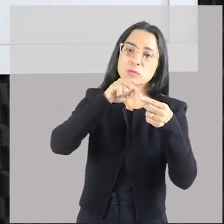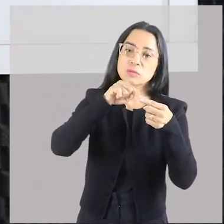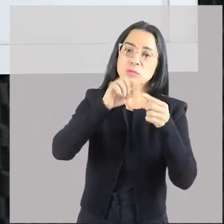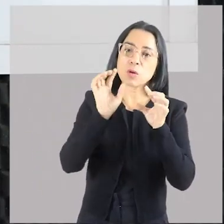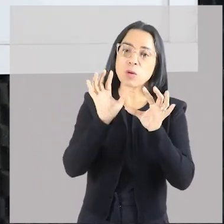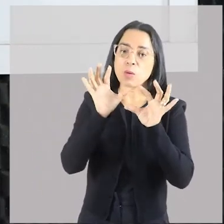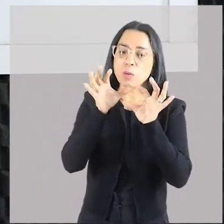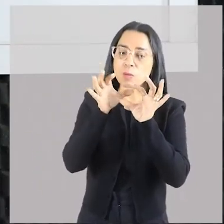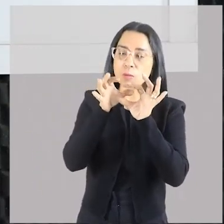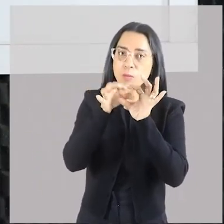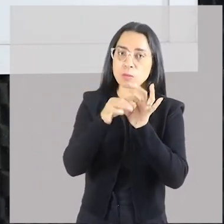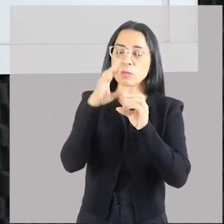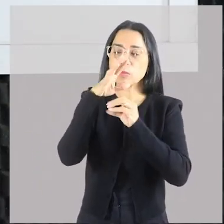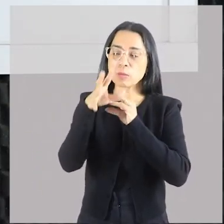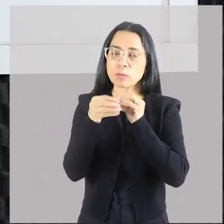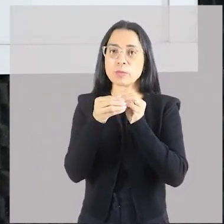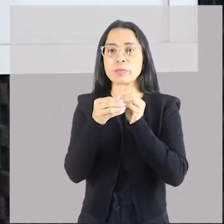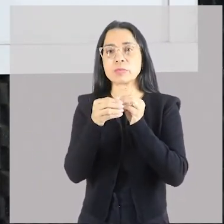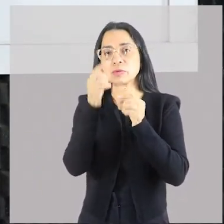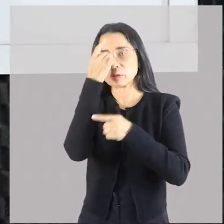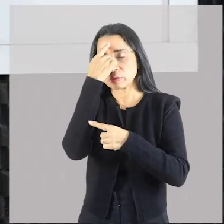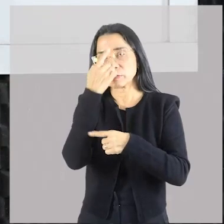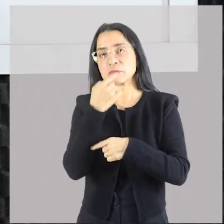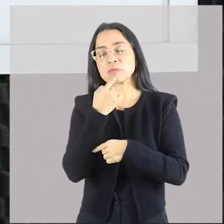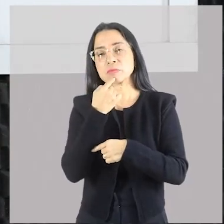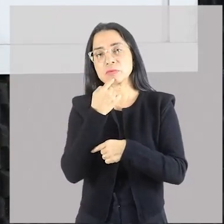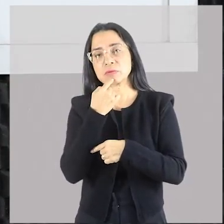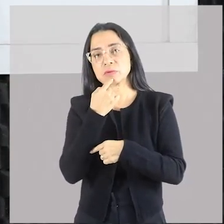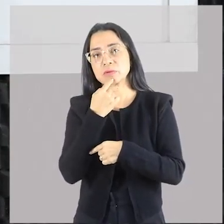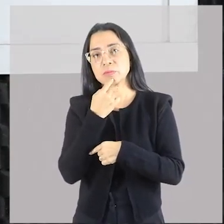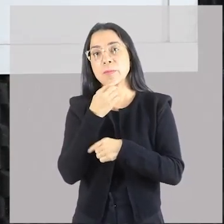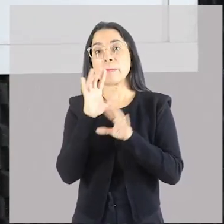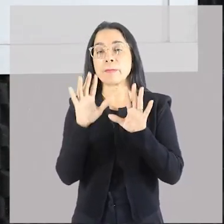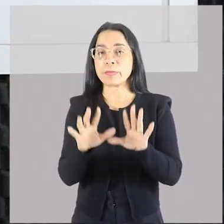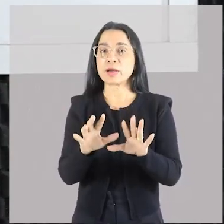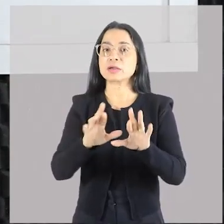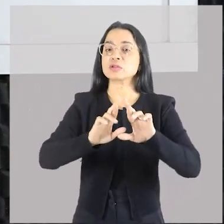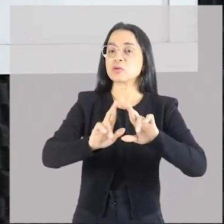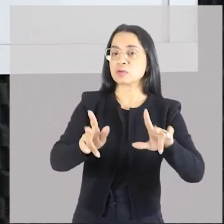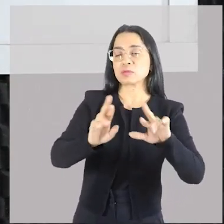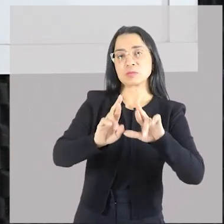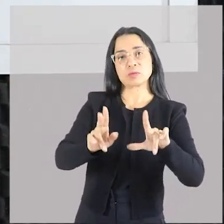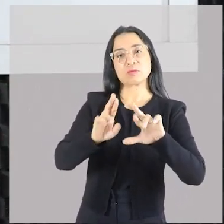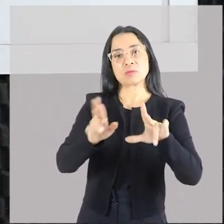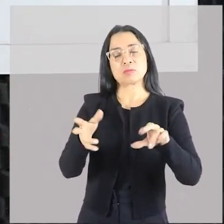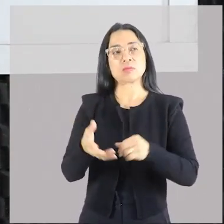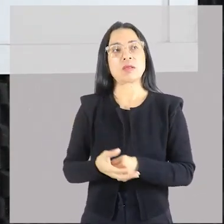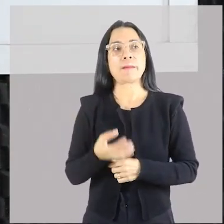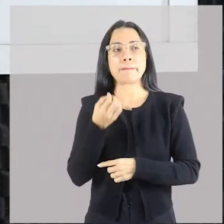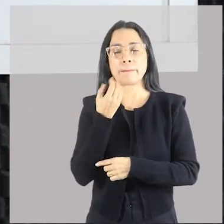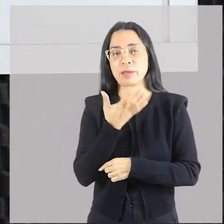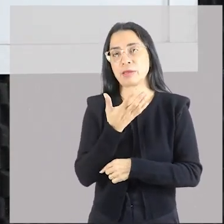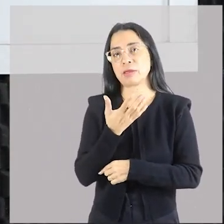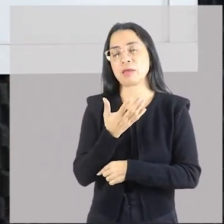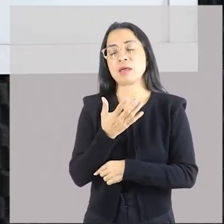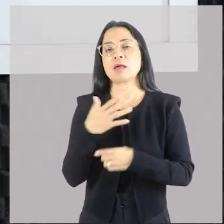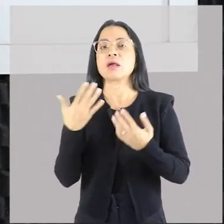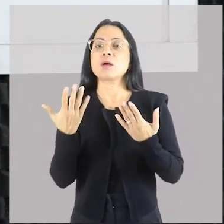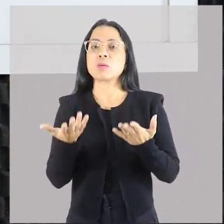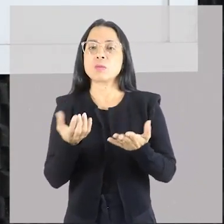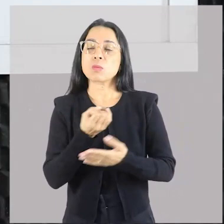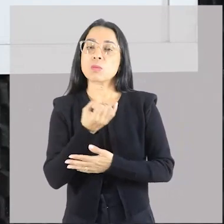mesma figura, né? Mas uma coisa, outra é outra coisa. Beleza? Muito bem. Quais são os elementos principais